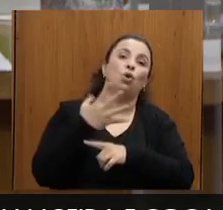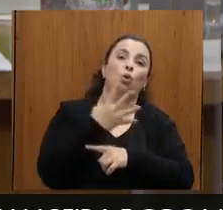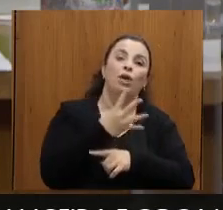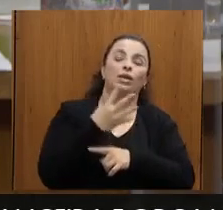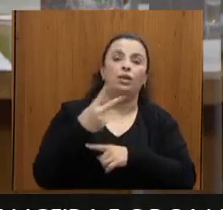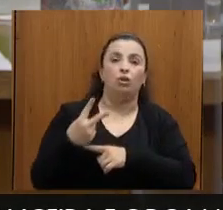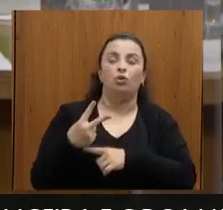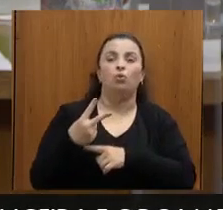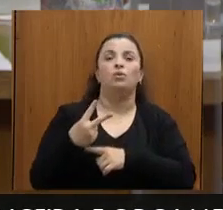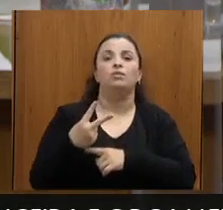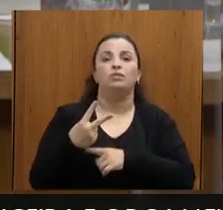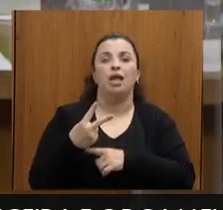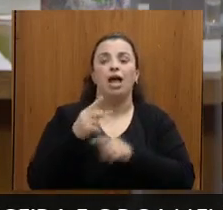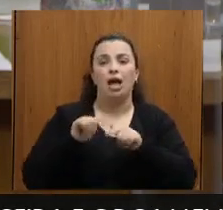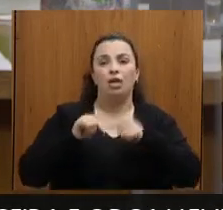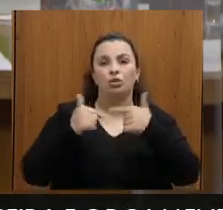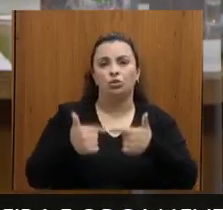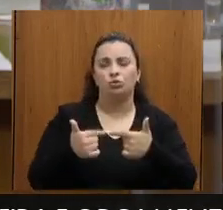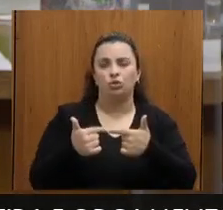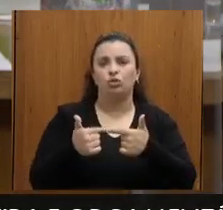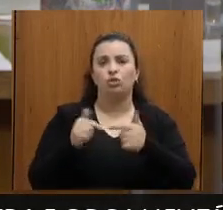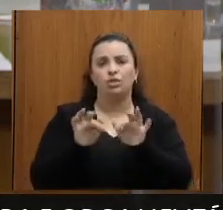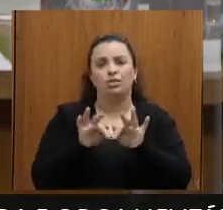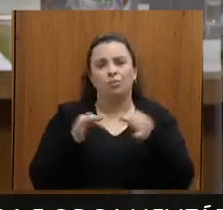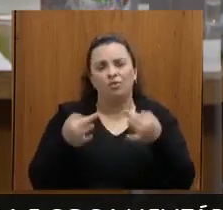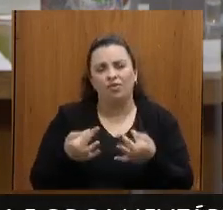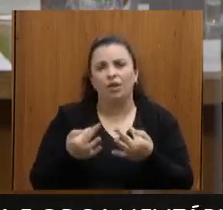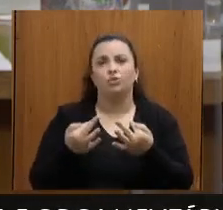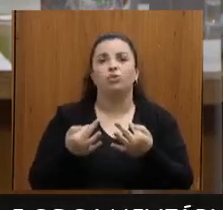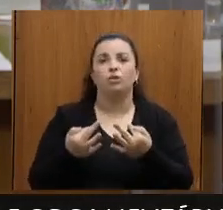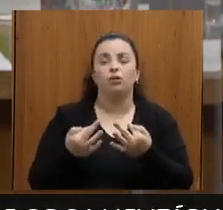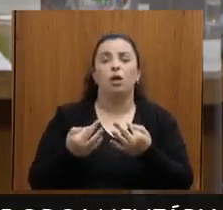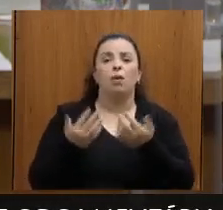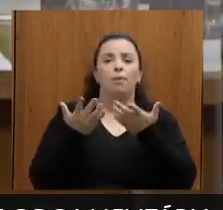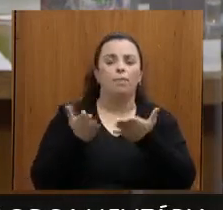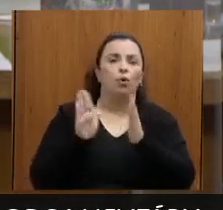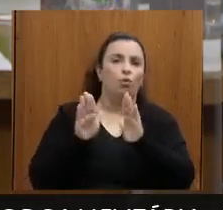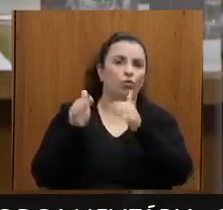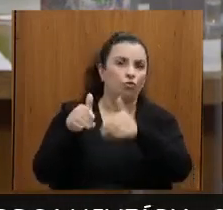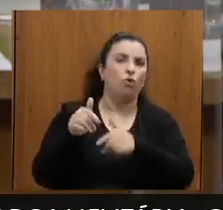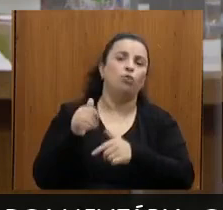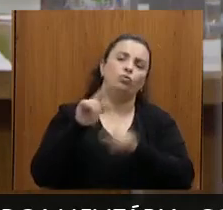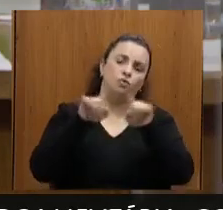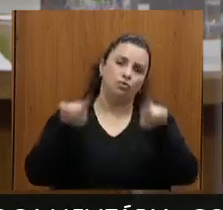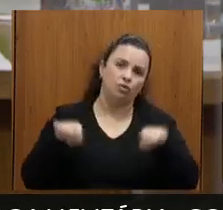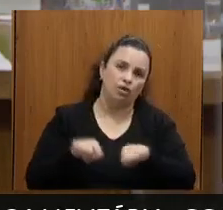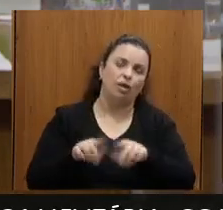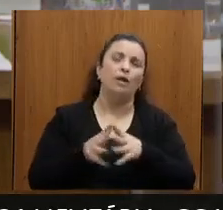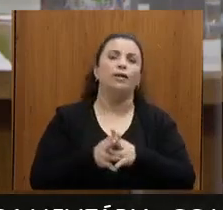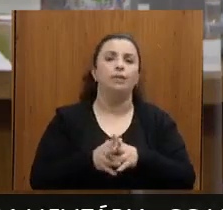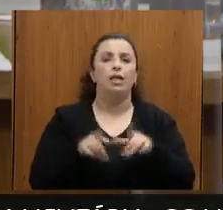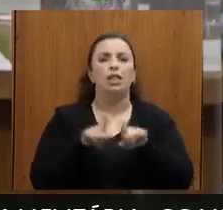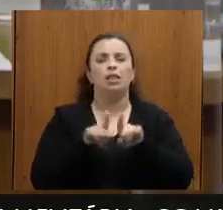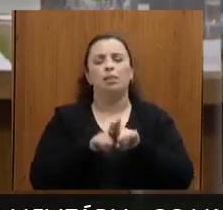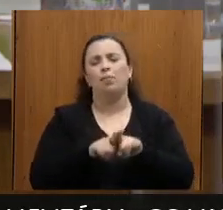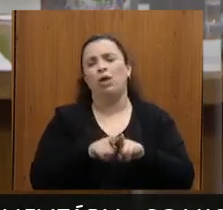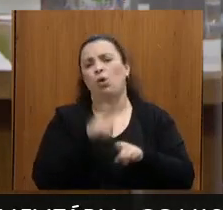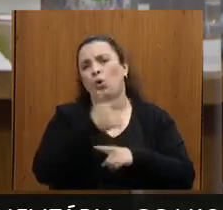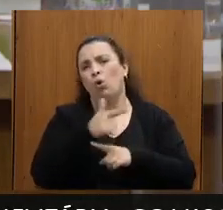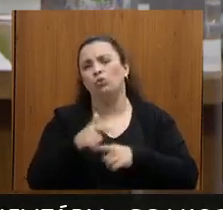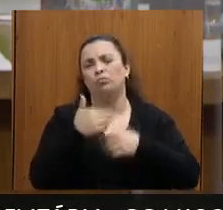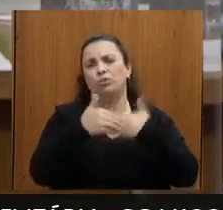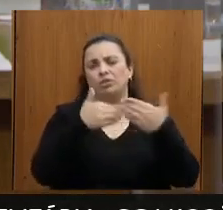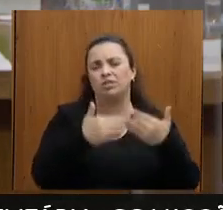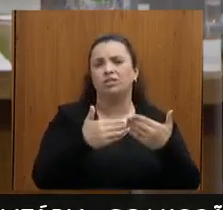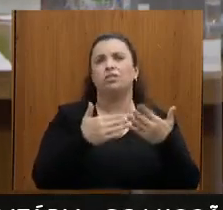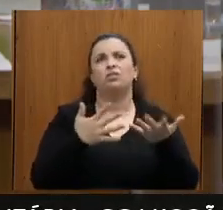disseminação de inovação e simplificação para os servidores, concluímos 13 projetos voltados para otimização de processos, transformação digital